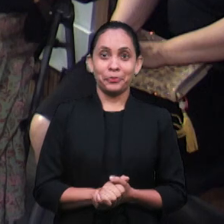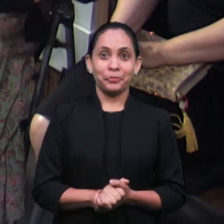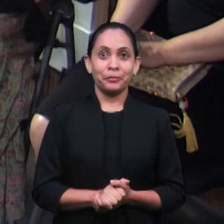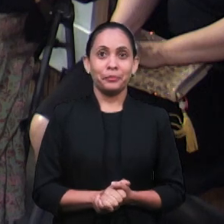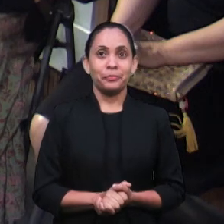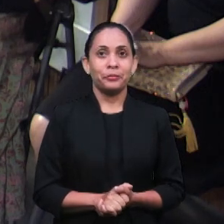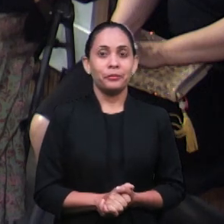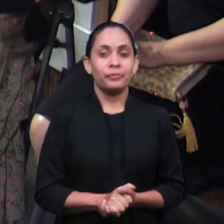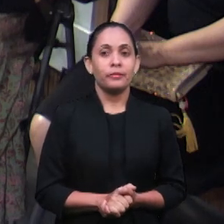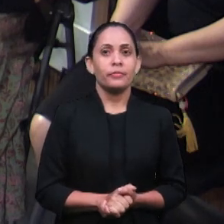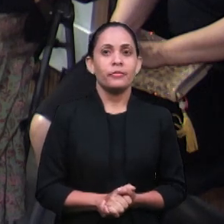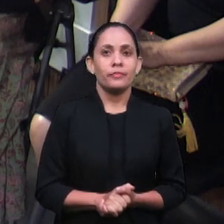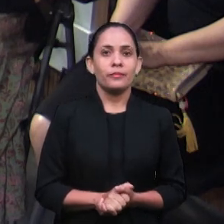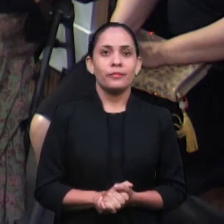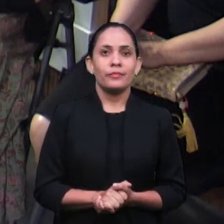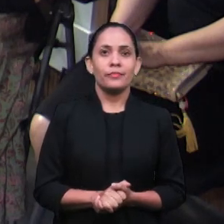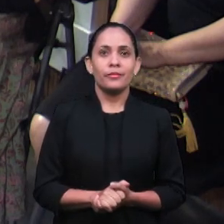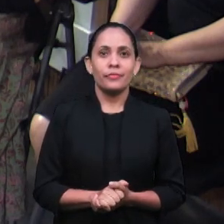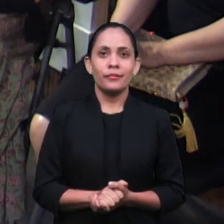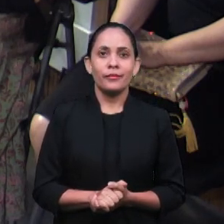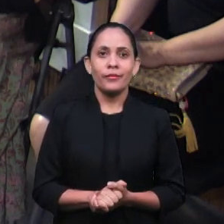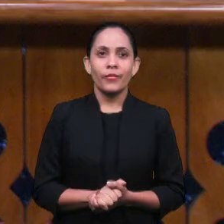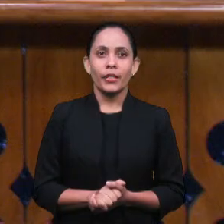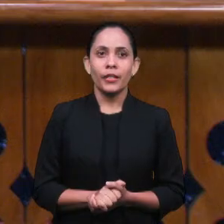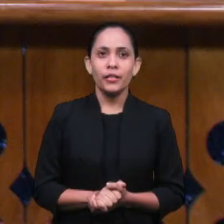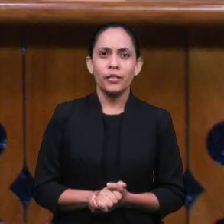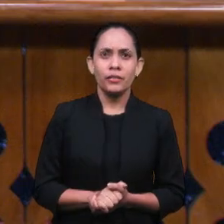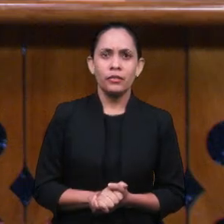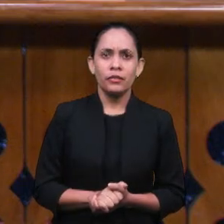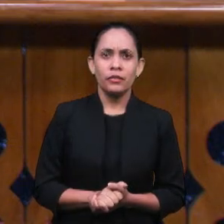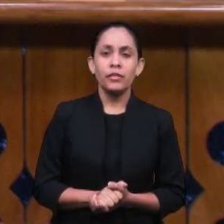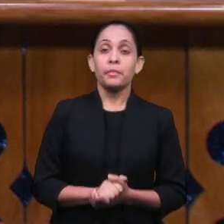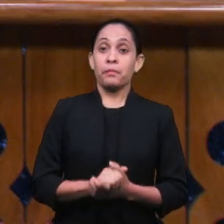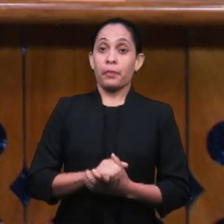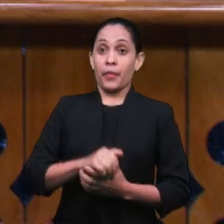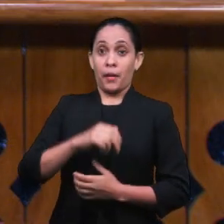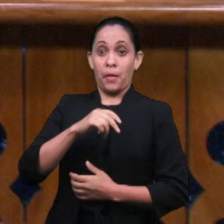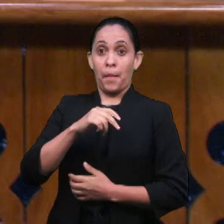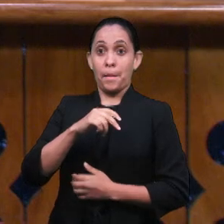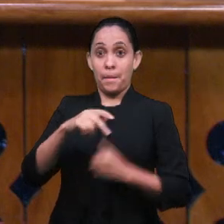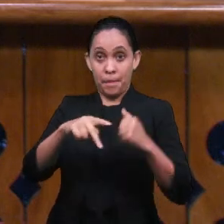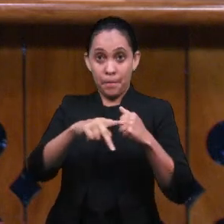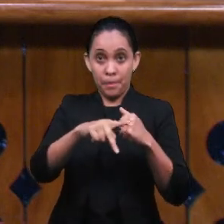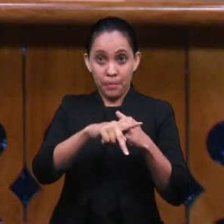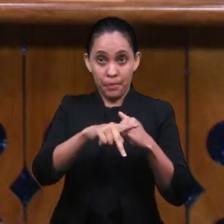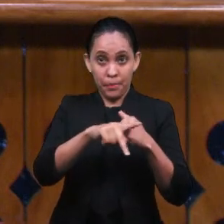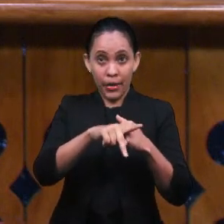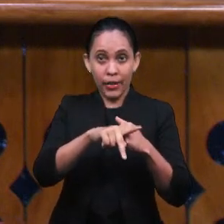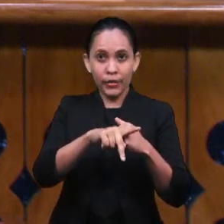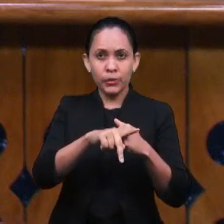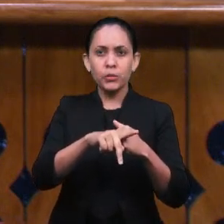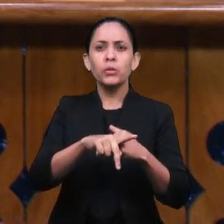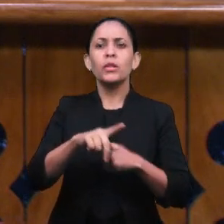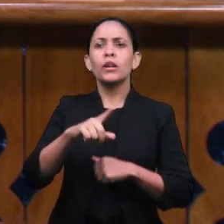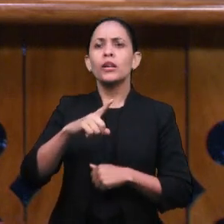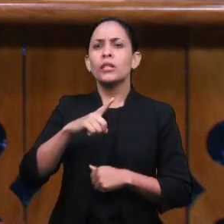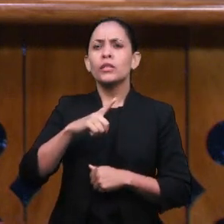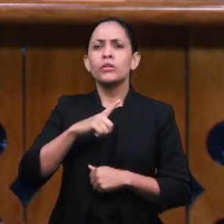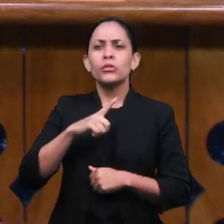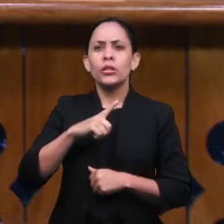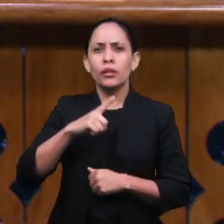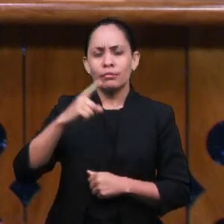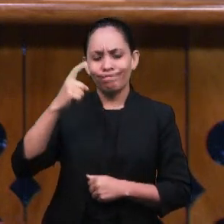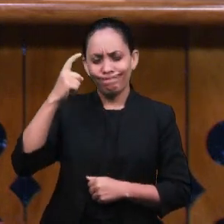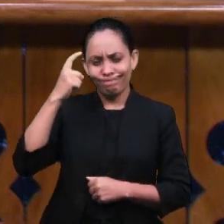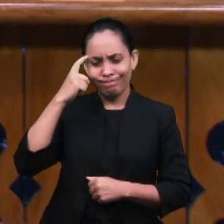seguinte. Mudança de Pedro. Pedro tinha uma cabeça de religião. Até hoje, ele é